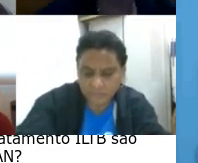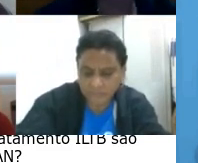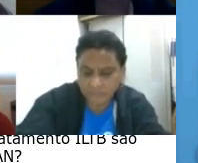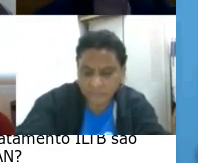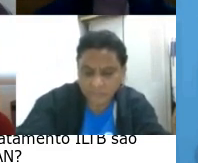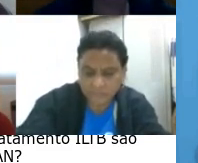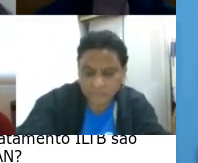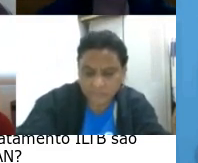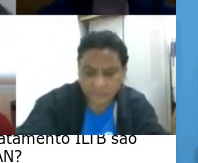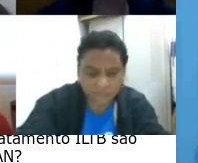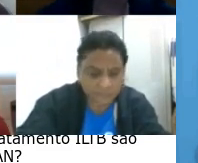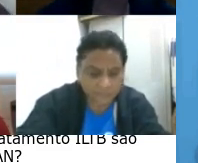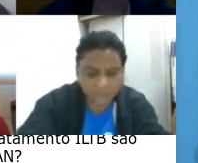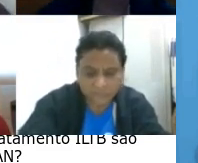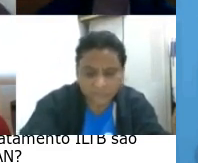sabe